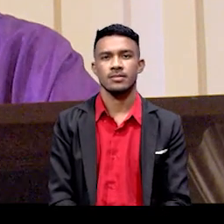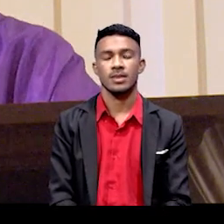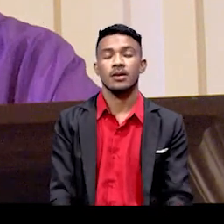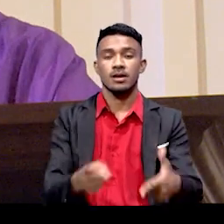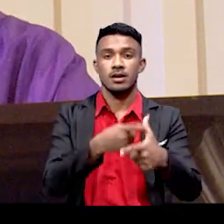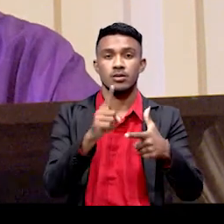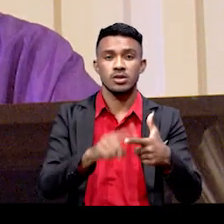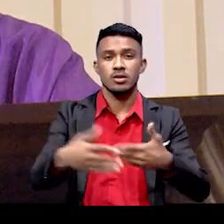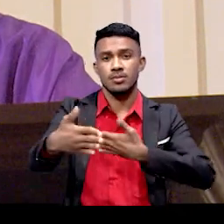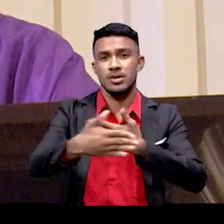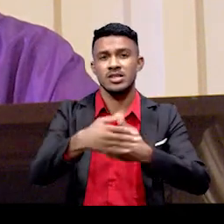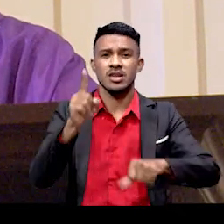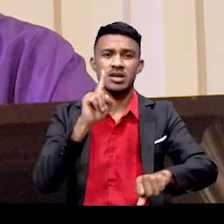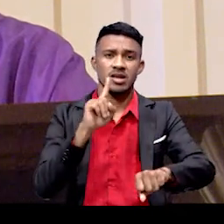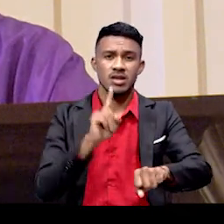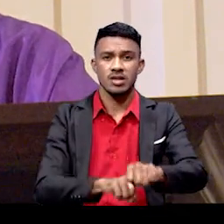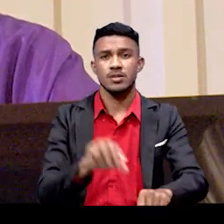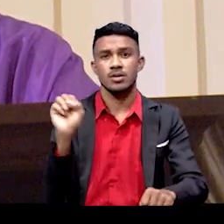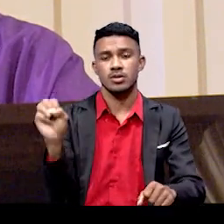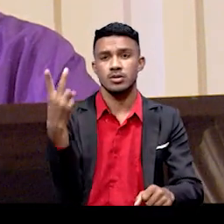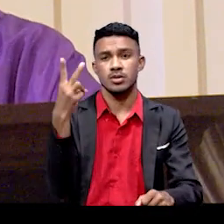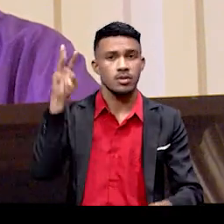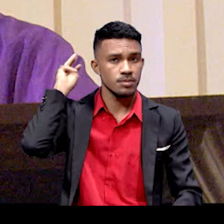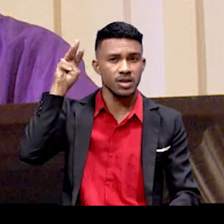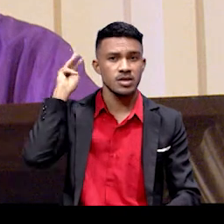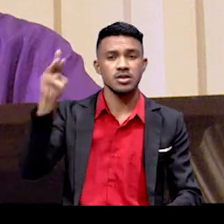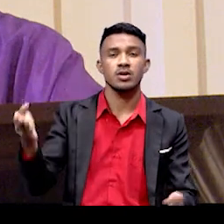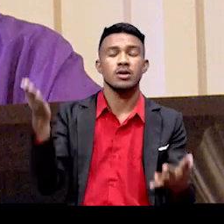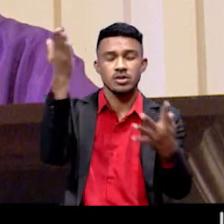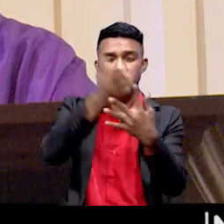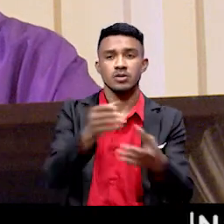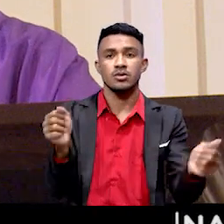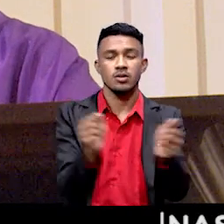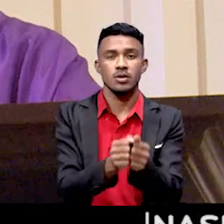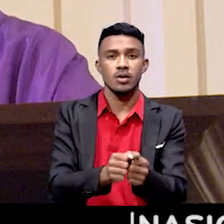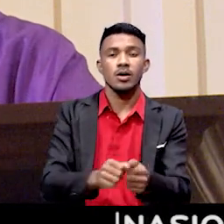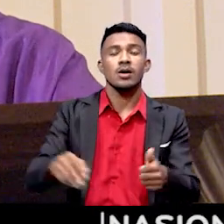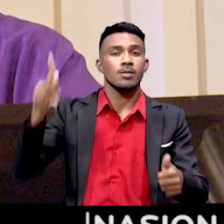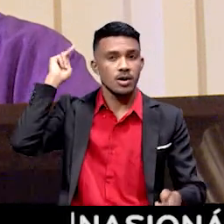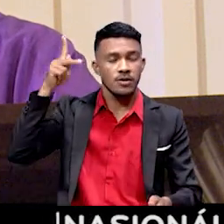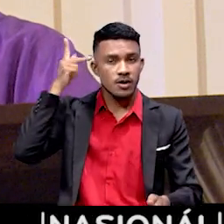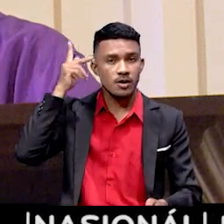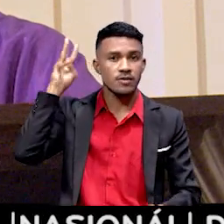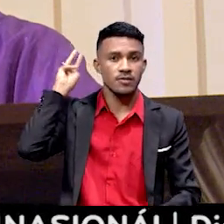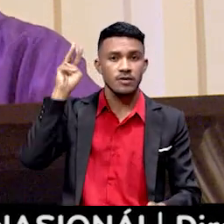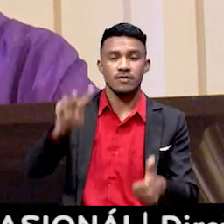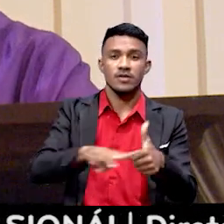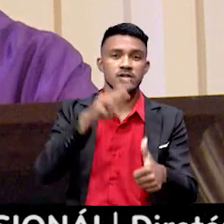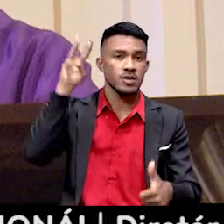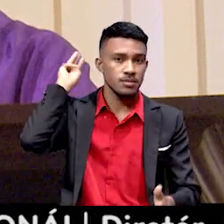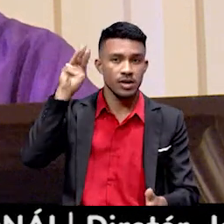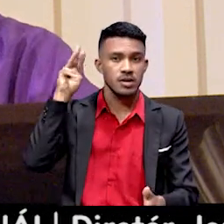Depois, a tu bisik 12 horas, o ministro Kalatan, ou vice-ministro, primeiro vice-ministro Makatan,